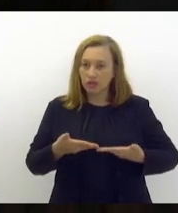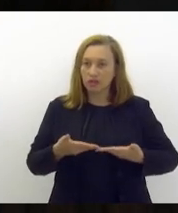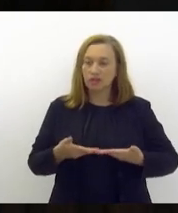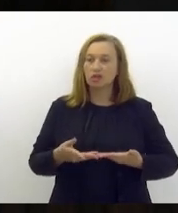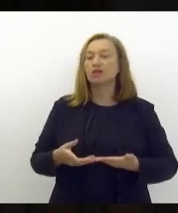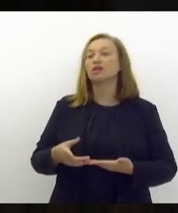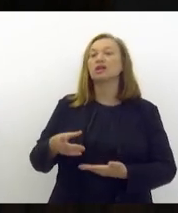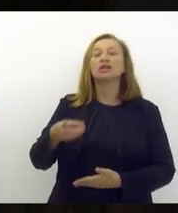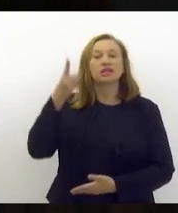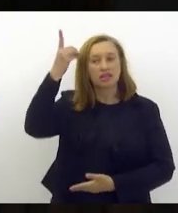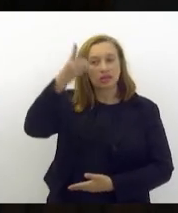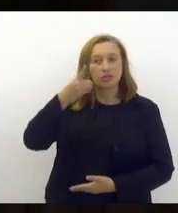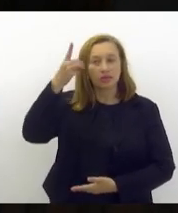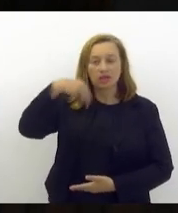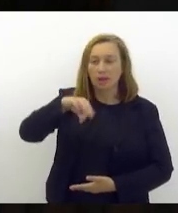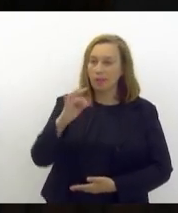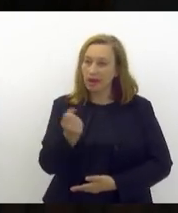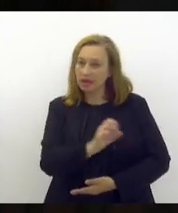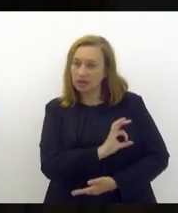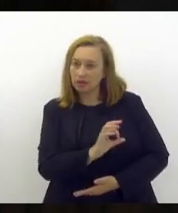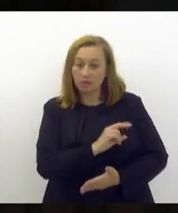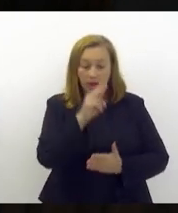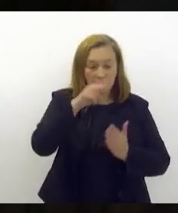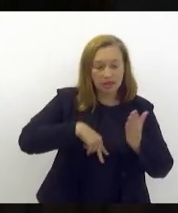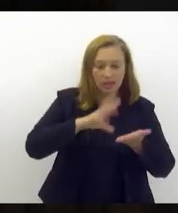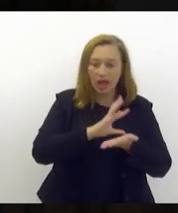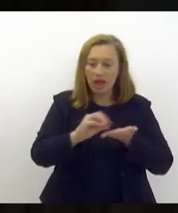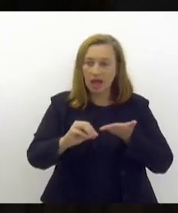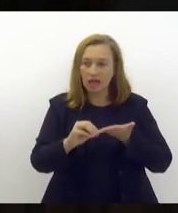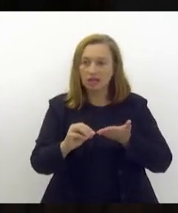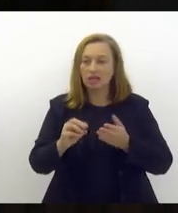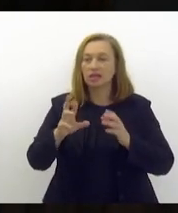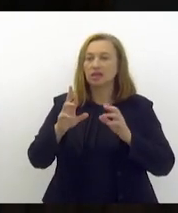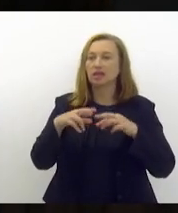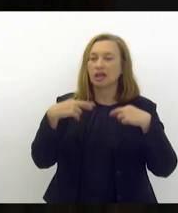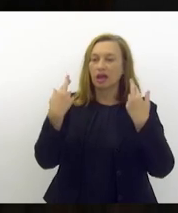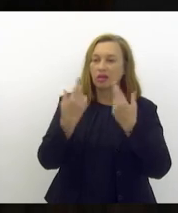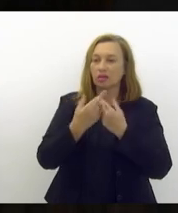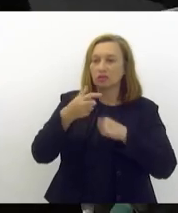a senhora deputada Marta Rocha para fazer a leitura da ata da sessão anterior.